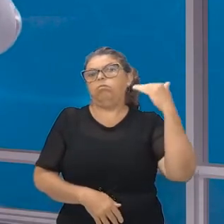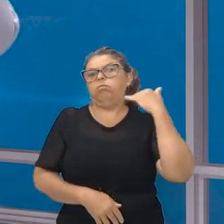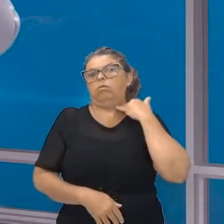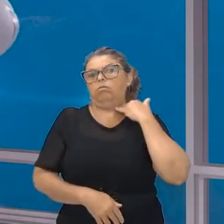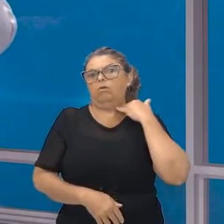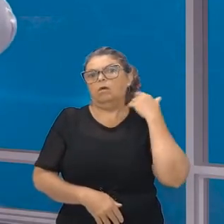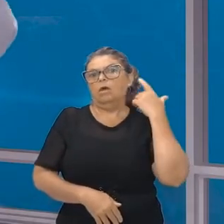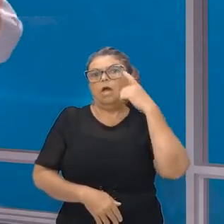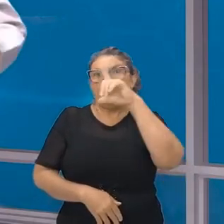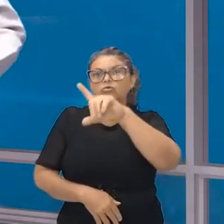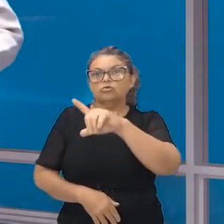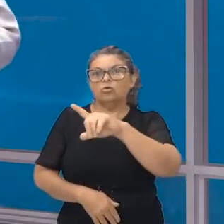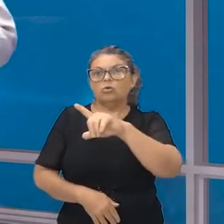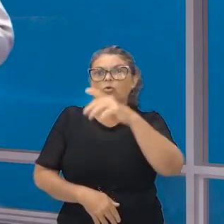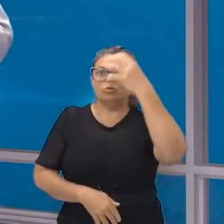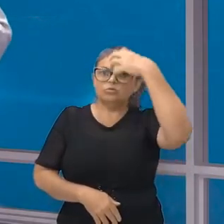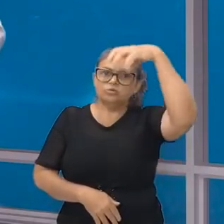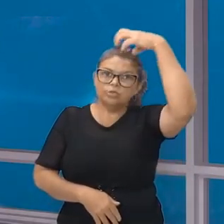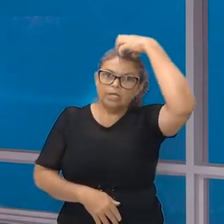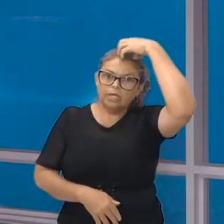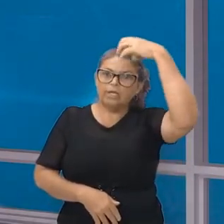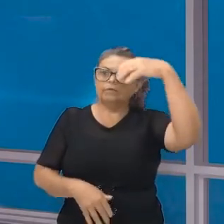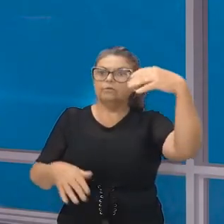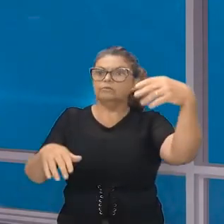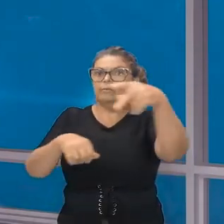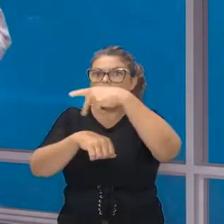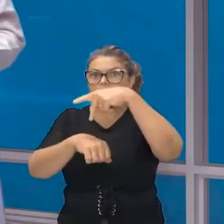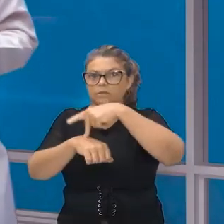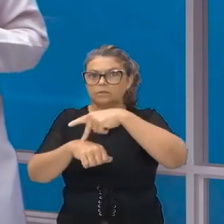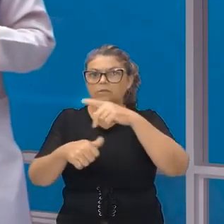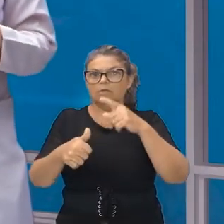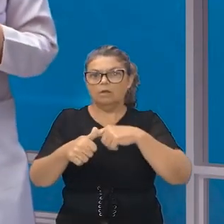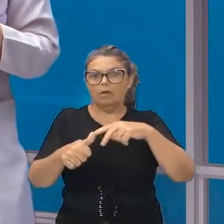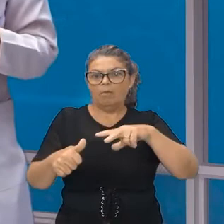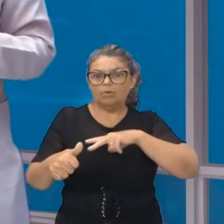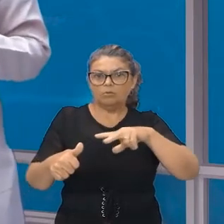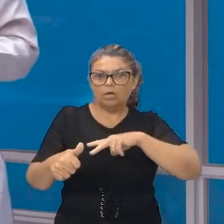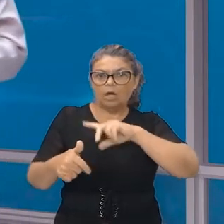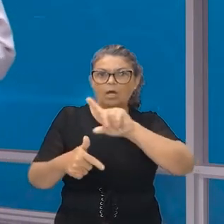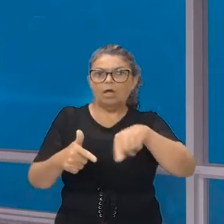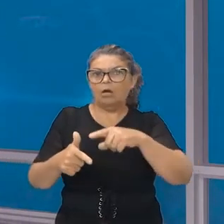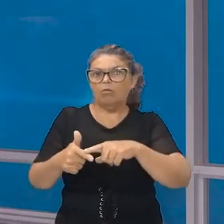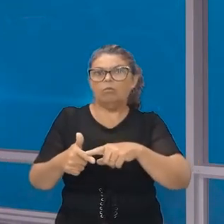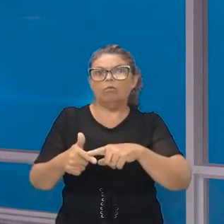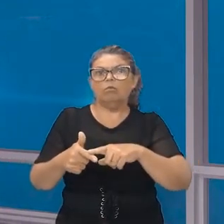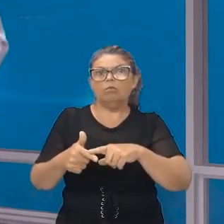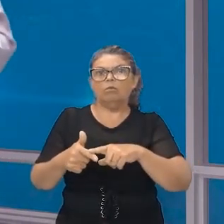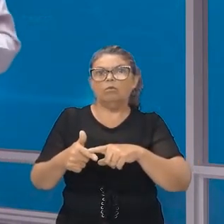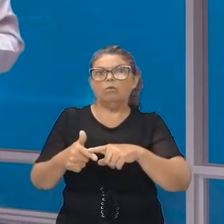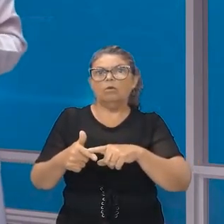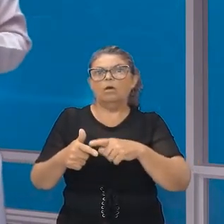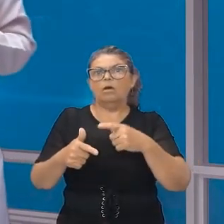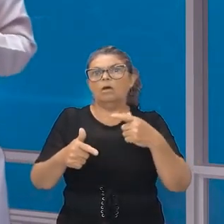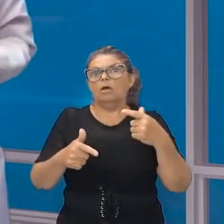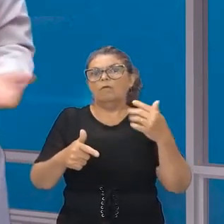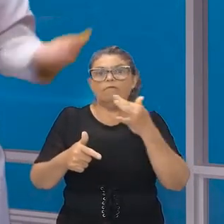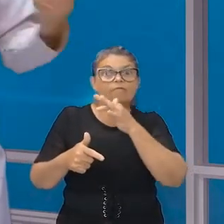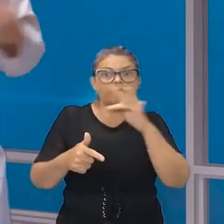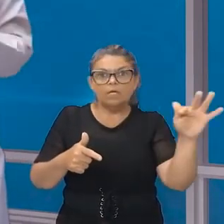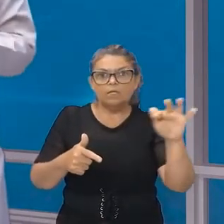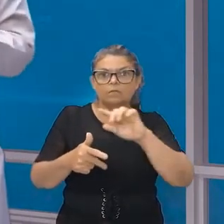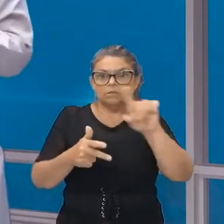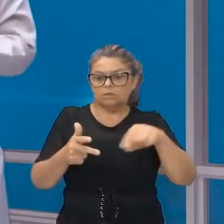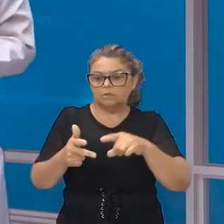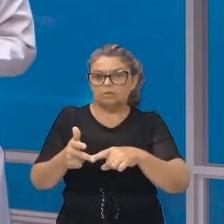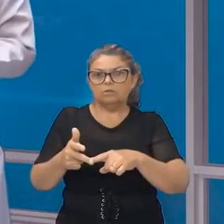os outros reinos, como por exemplo Portugal, Espanha, França, Inglaterra, eles viam ali que realmente os italianos enriqueciam